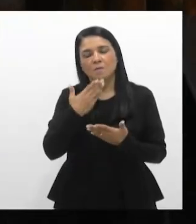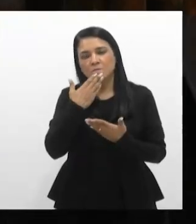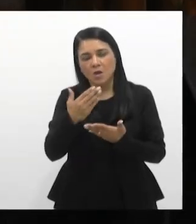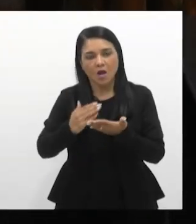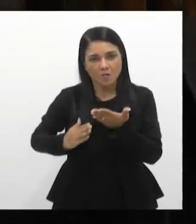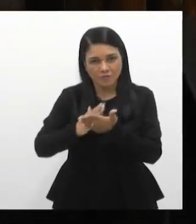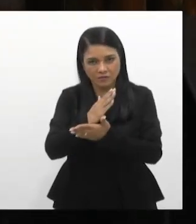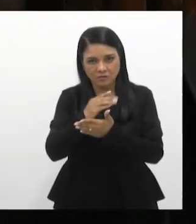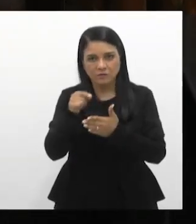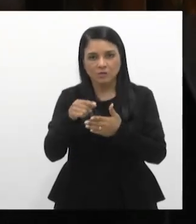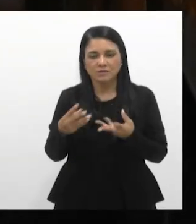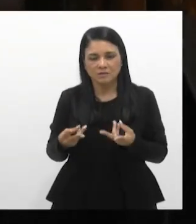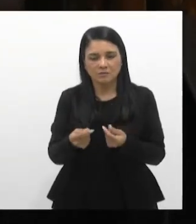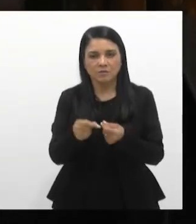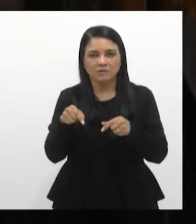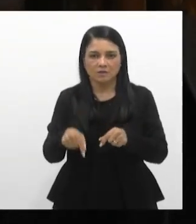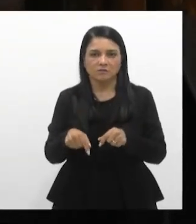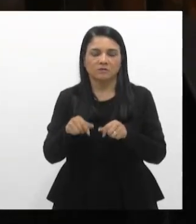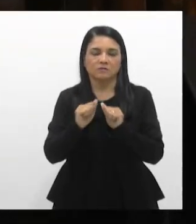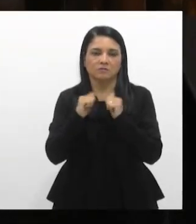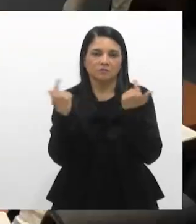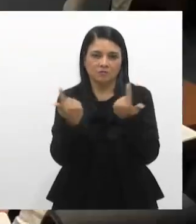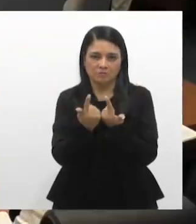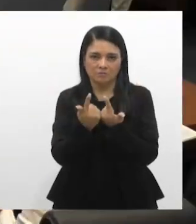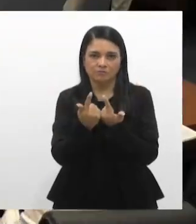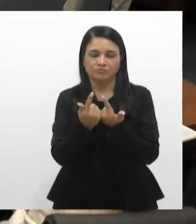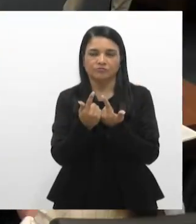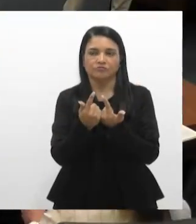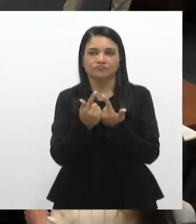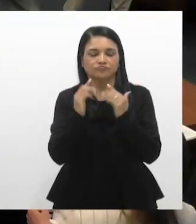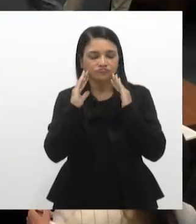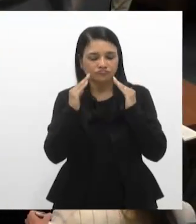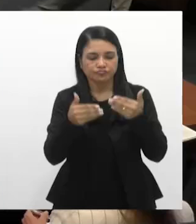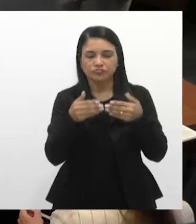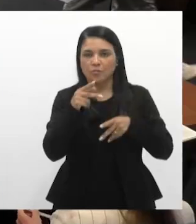casa junto ao povo do Estado do Rio de Janeiro.